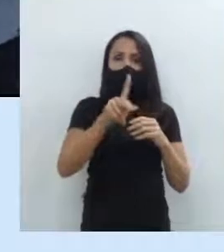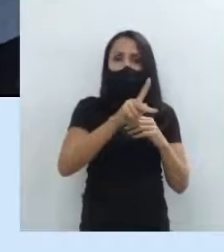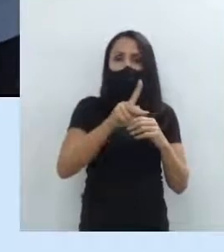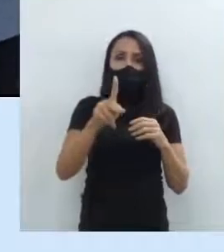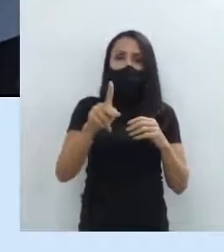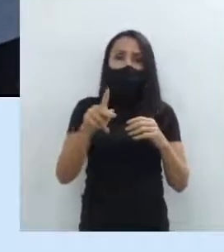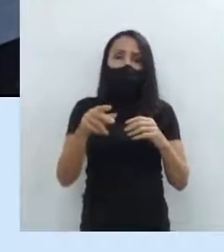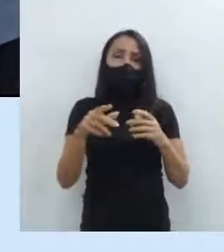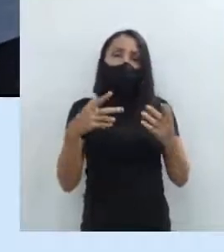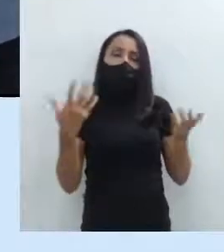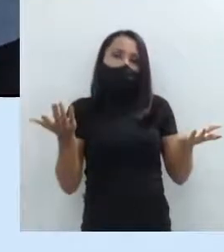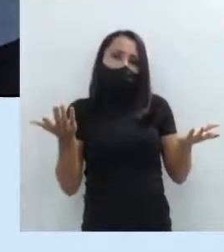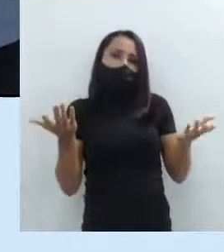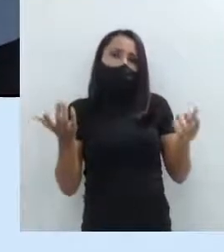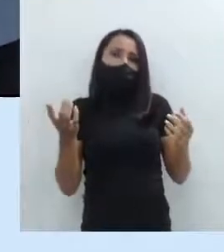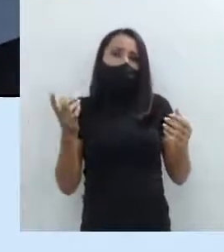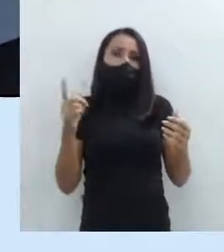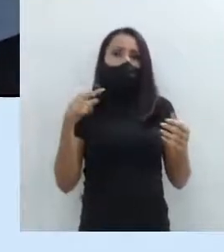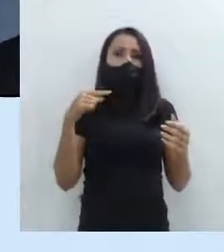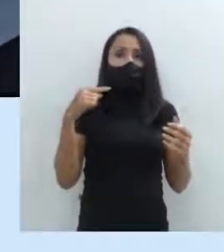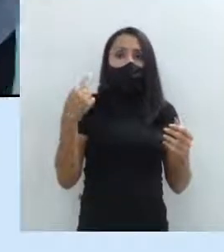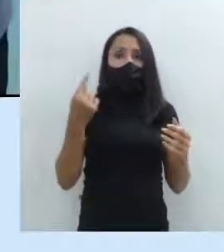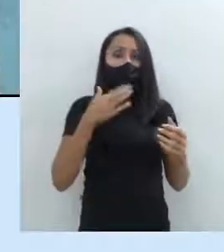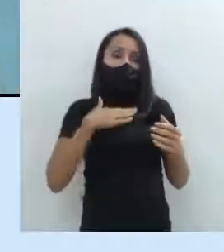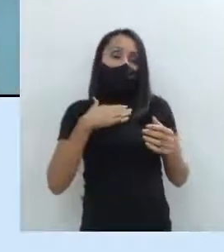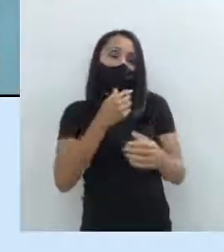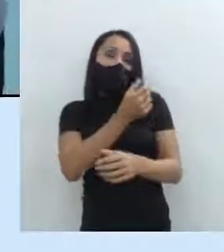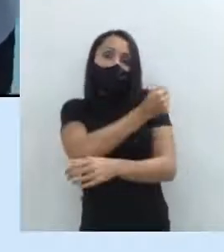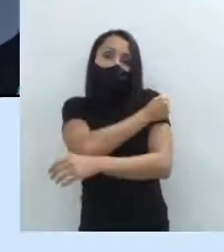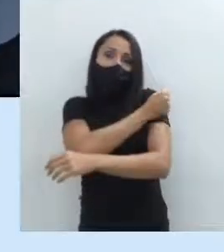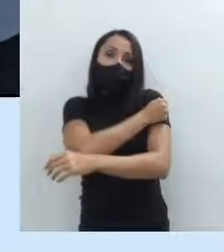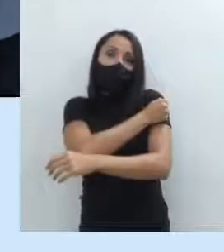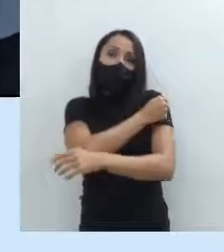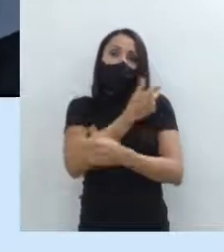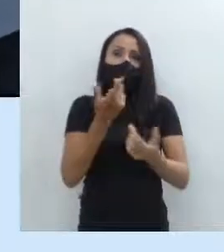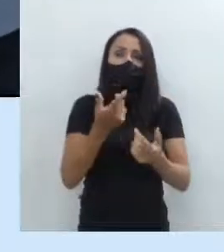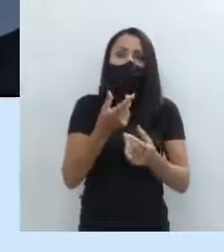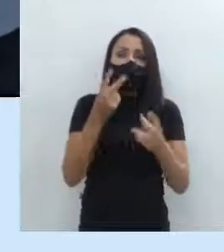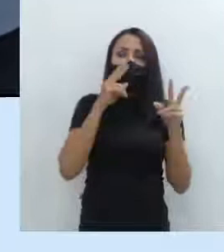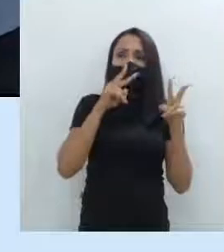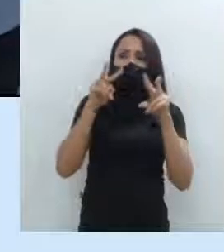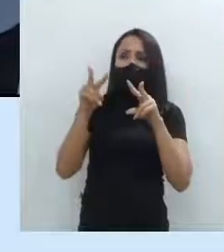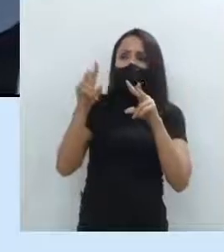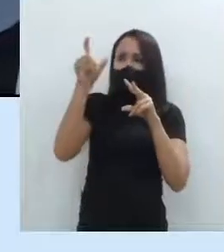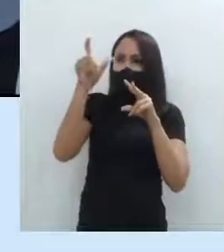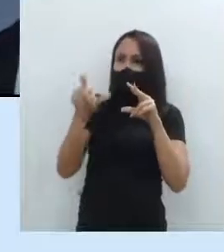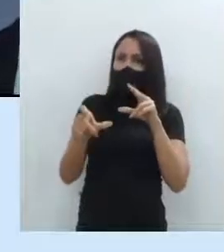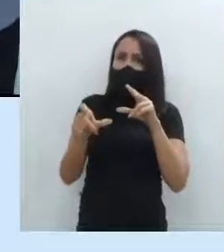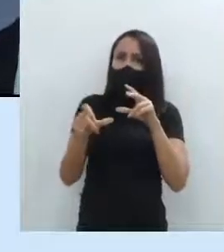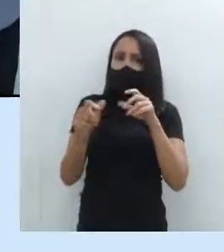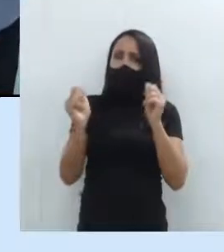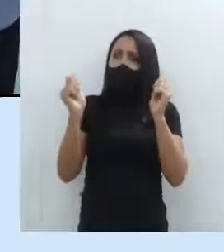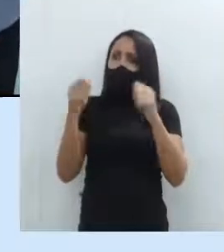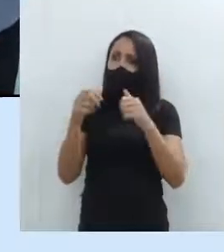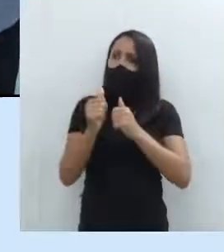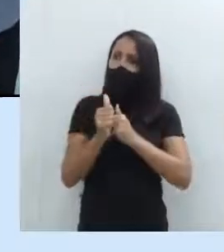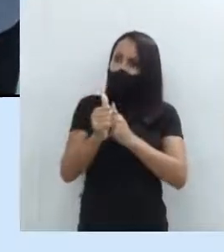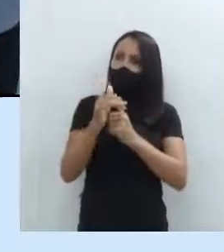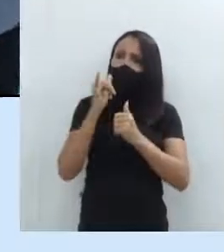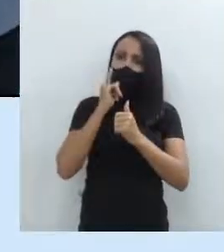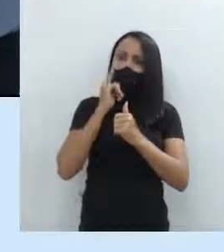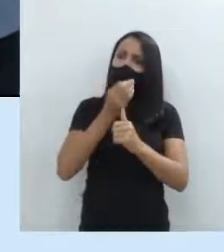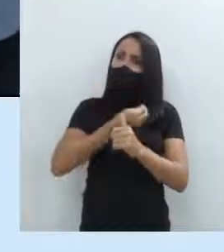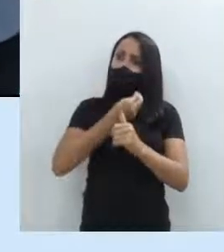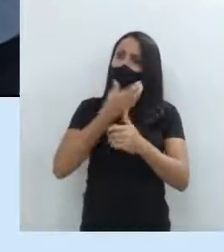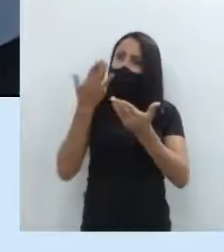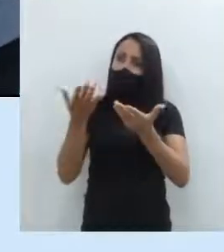os meus queridos alunos vão olhar para mim e vão dizer o seguinte: olha, eu posso seguir o exemplo desse meu